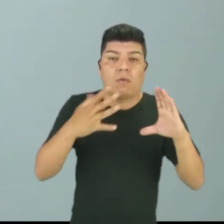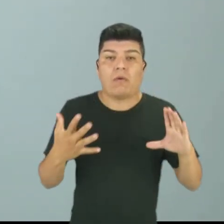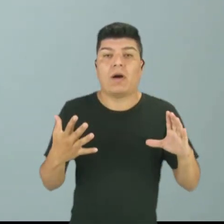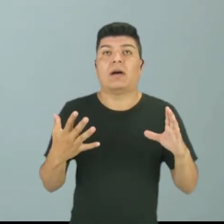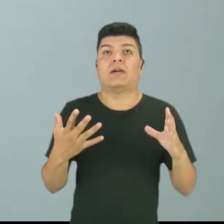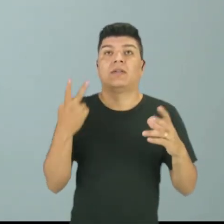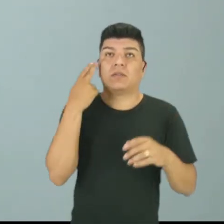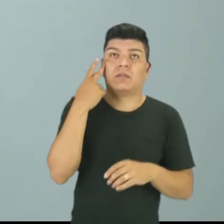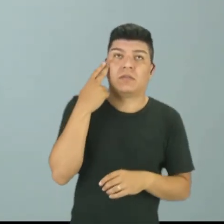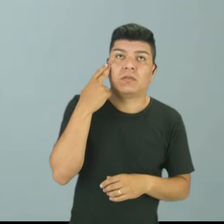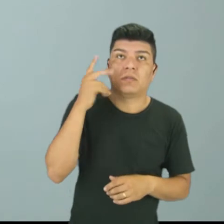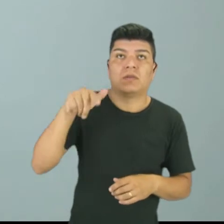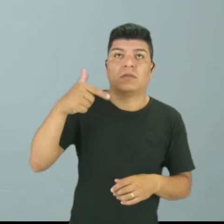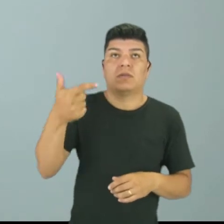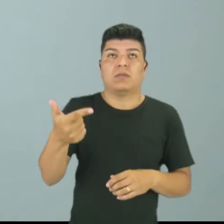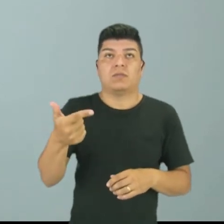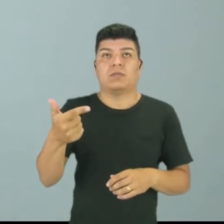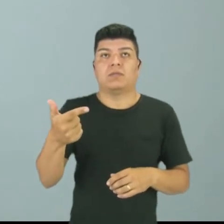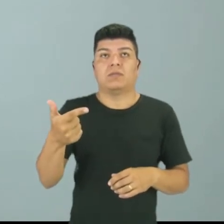características comuns a outros